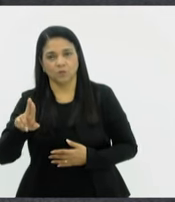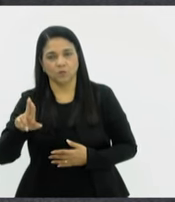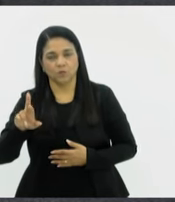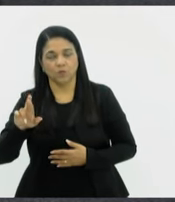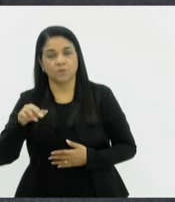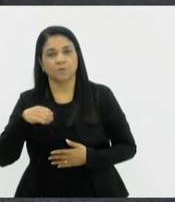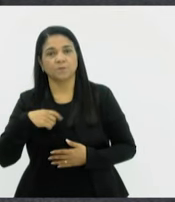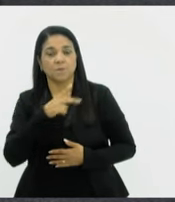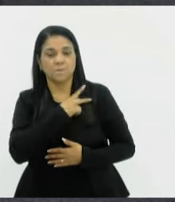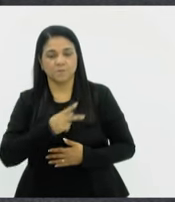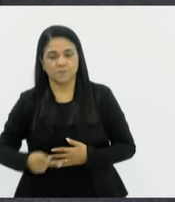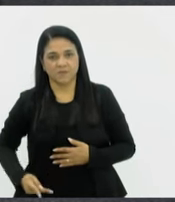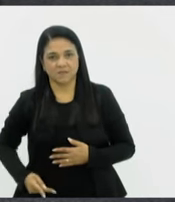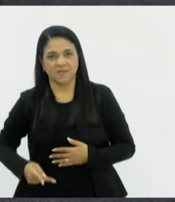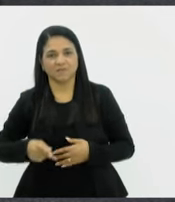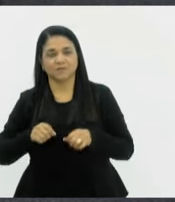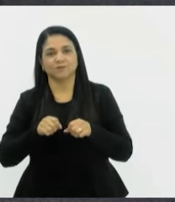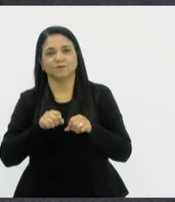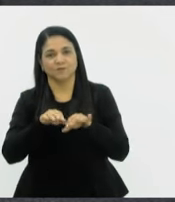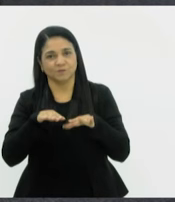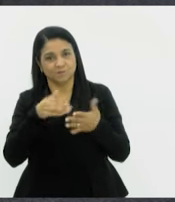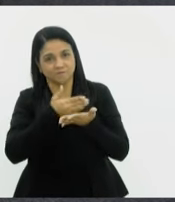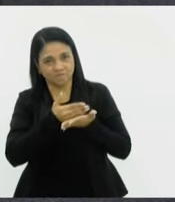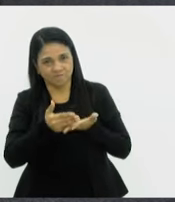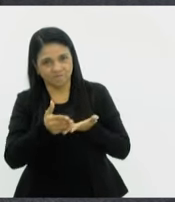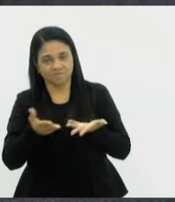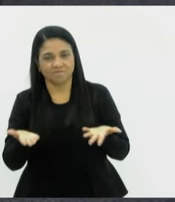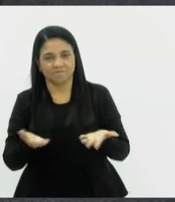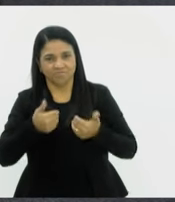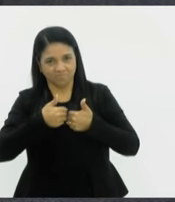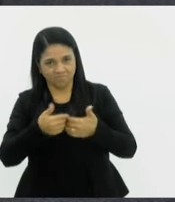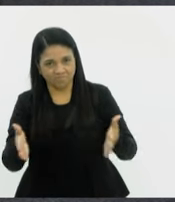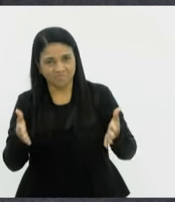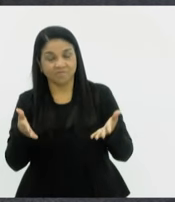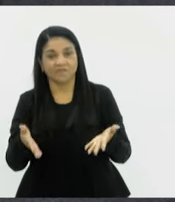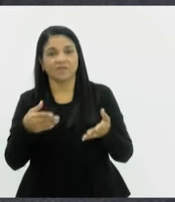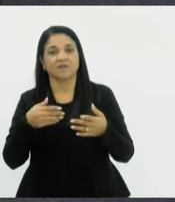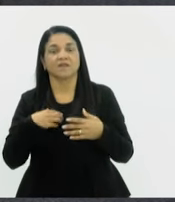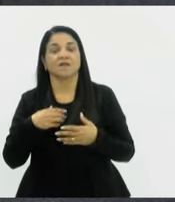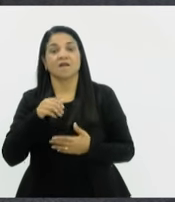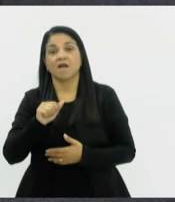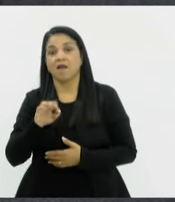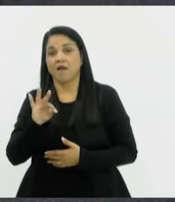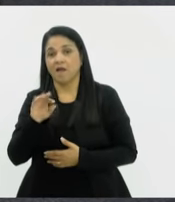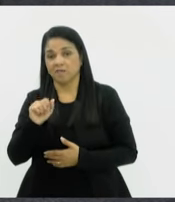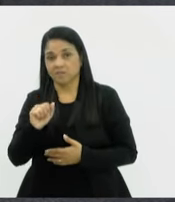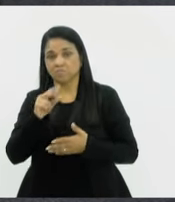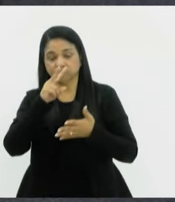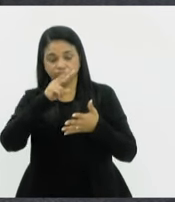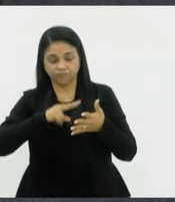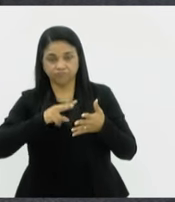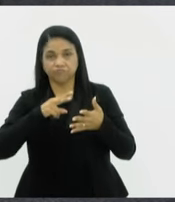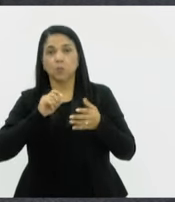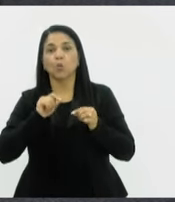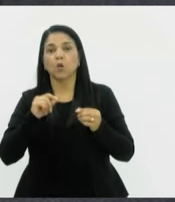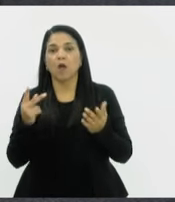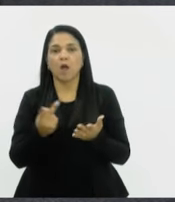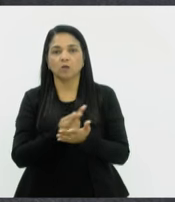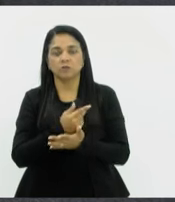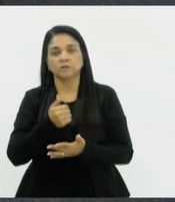do expediente inicial. A ata reflete com exatidão o ocorrido